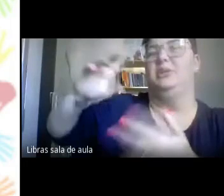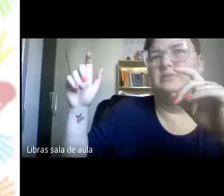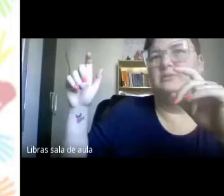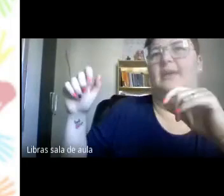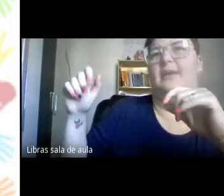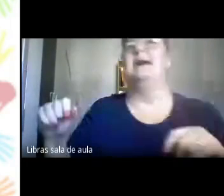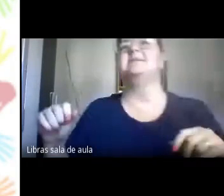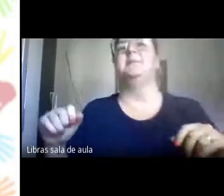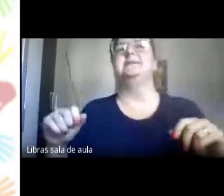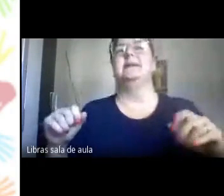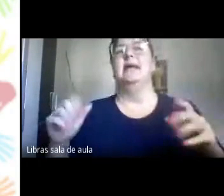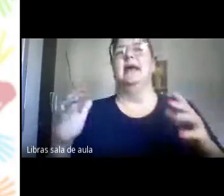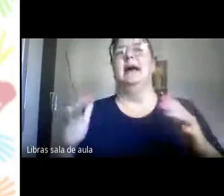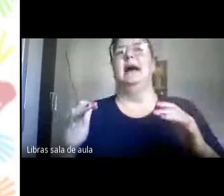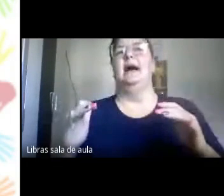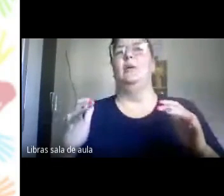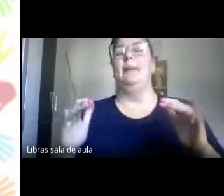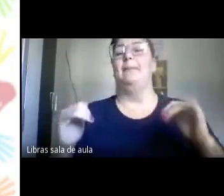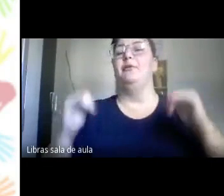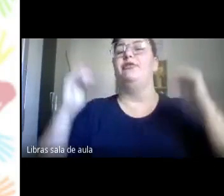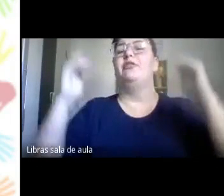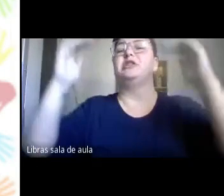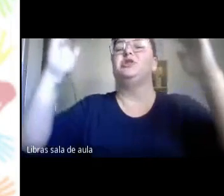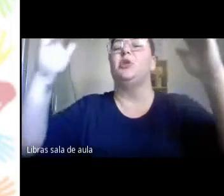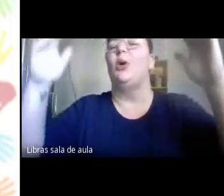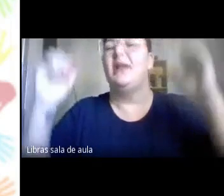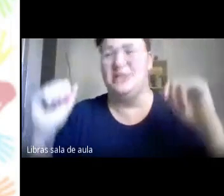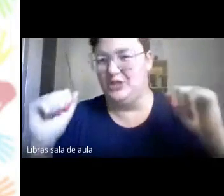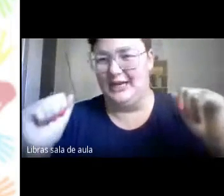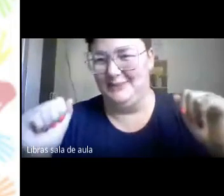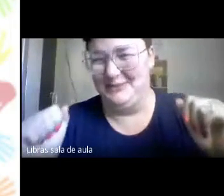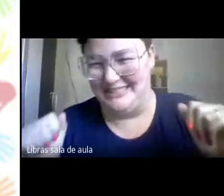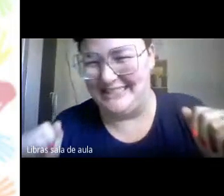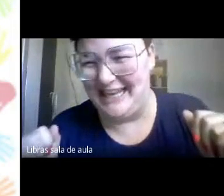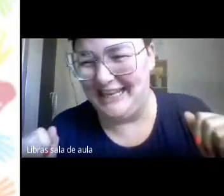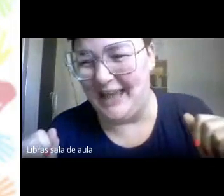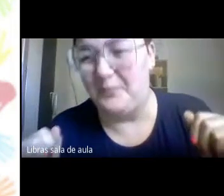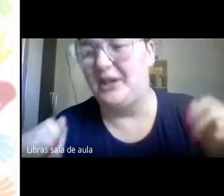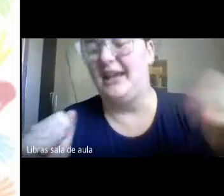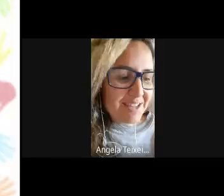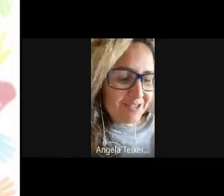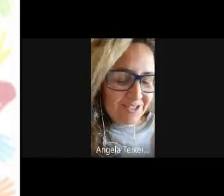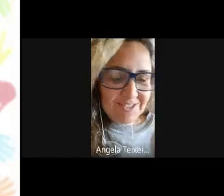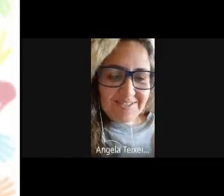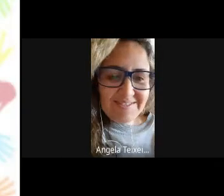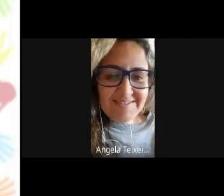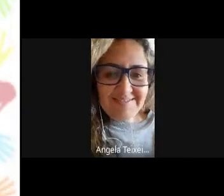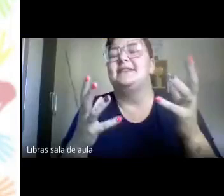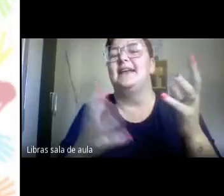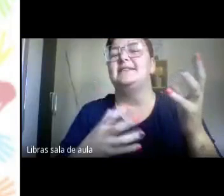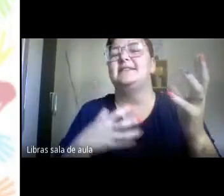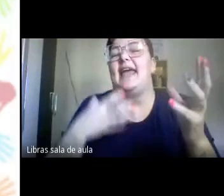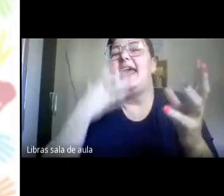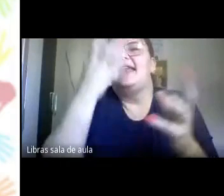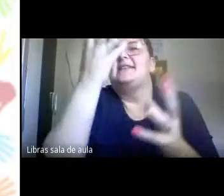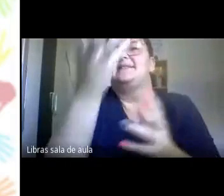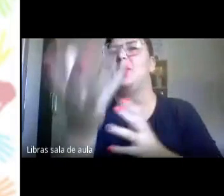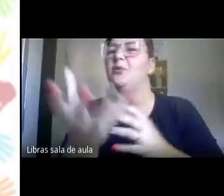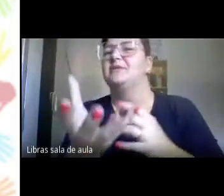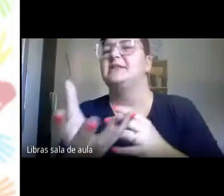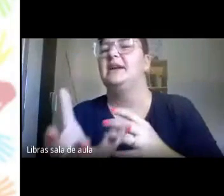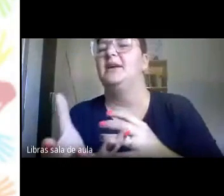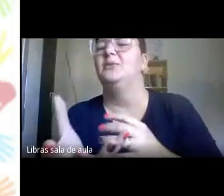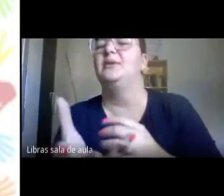promovidos, né, entre aspas, a professores, digamos assim, né? Exatamente. Porque eles